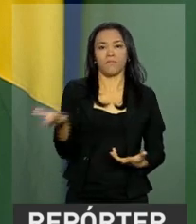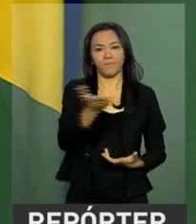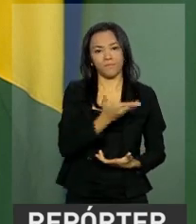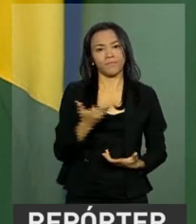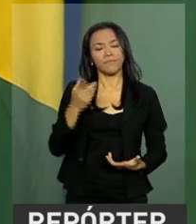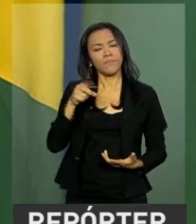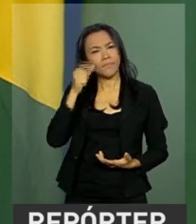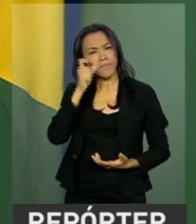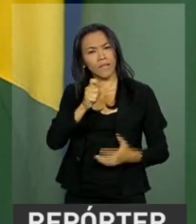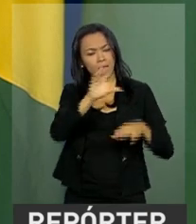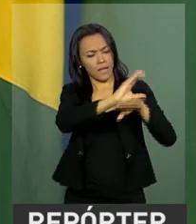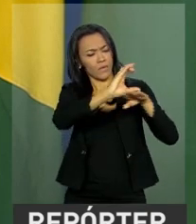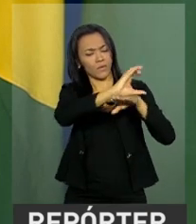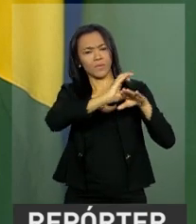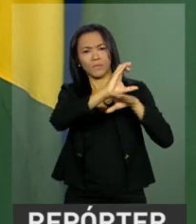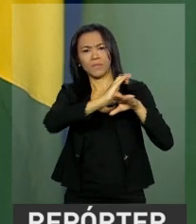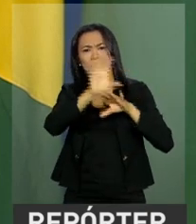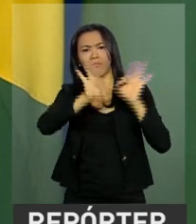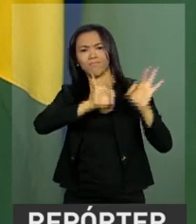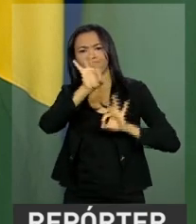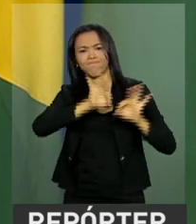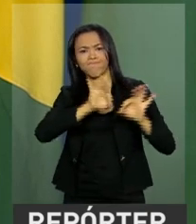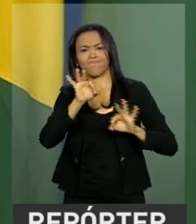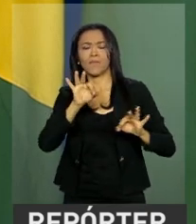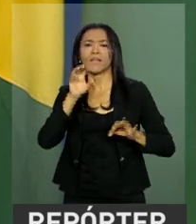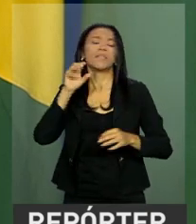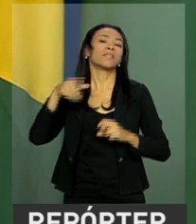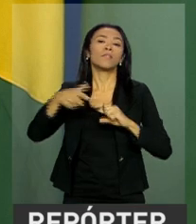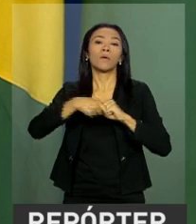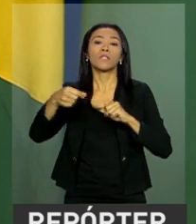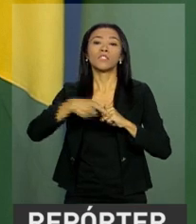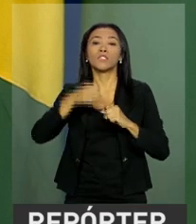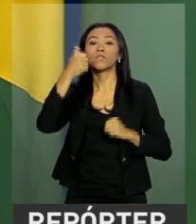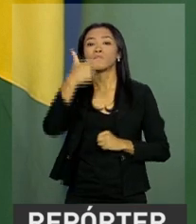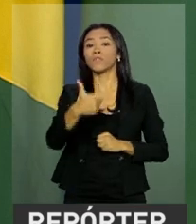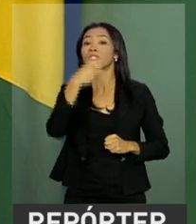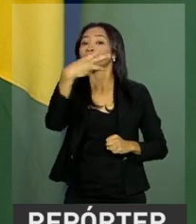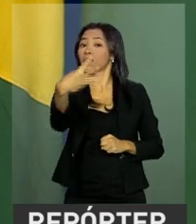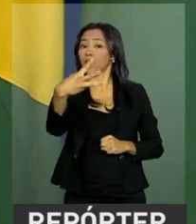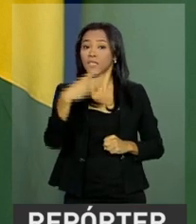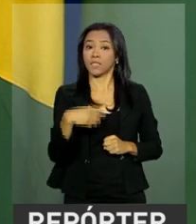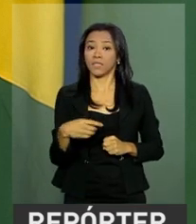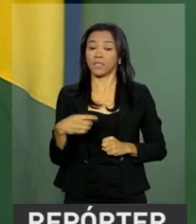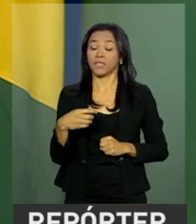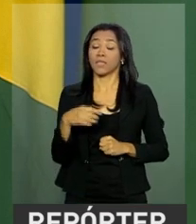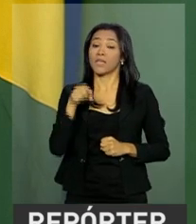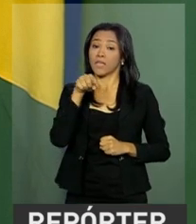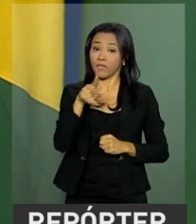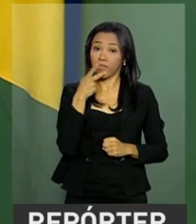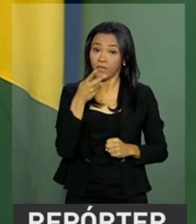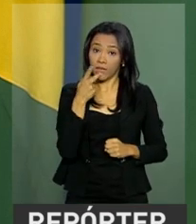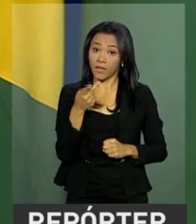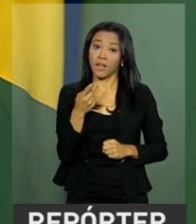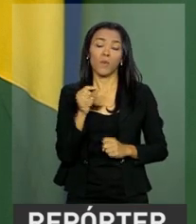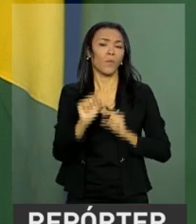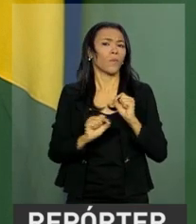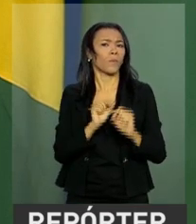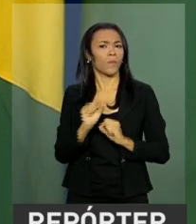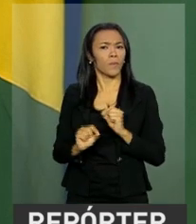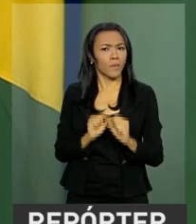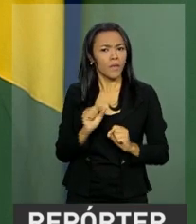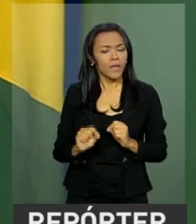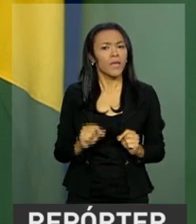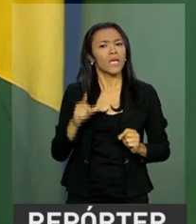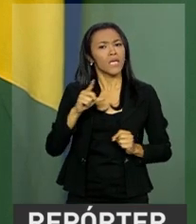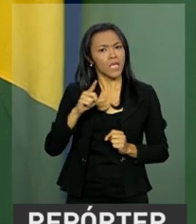interessante como a Constituição prevê tudo, não é? Você sabe que lá no artigo 23, inciso 9, está dito que